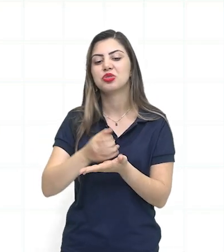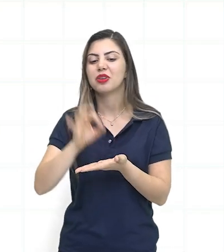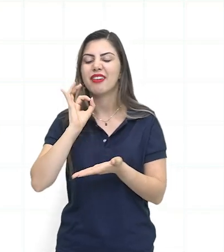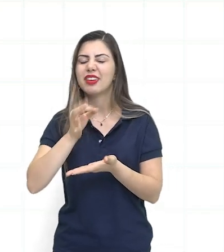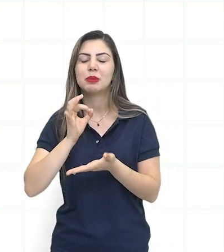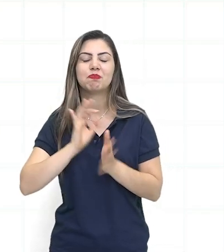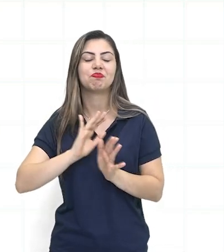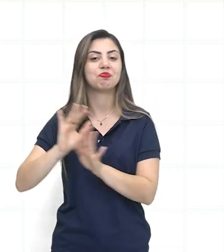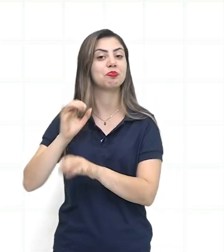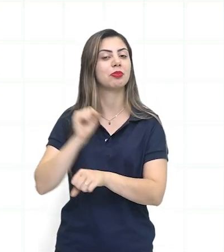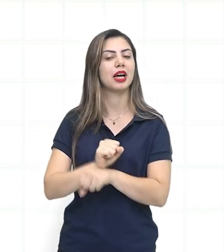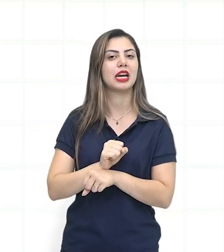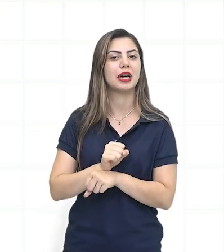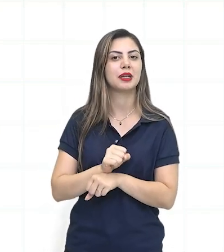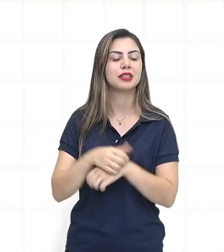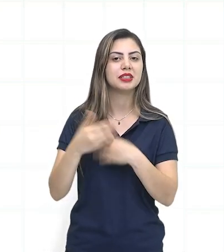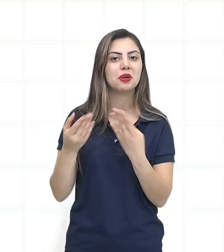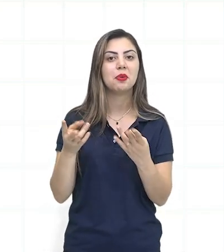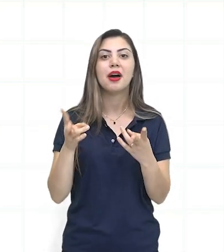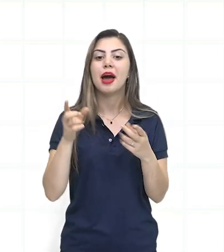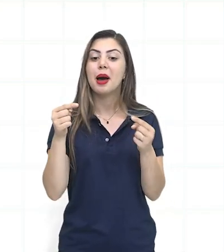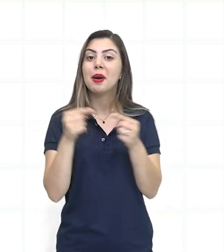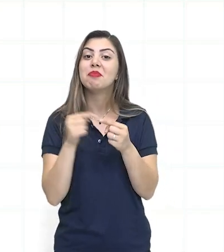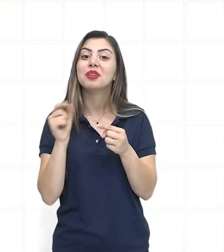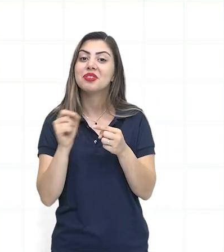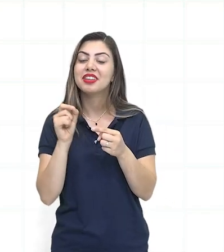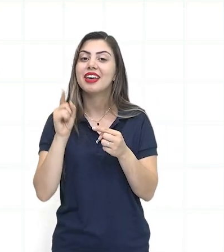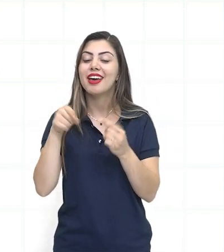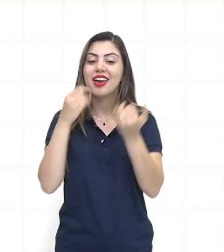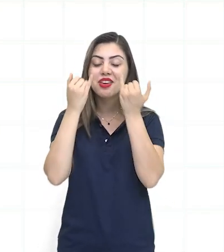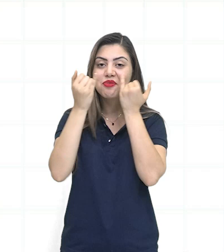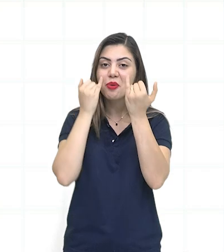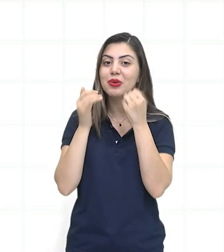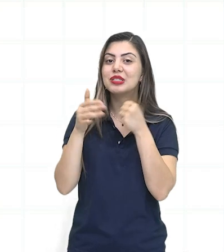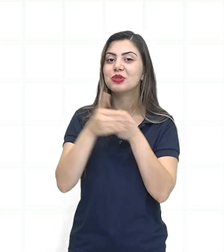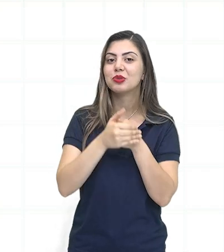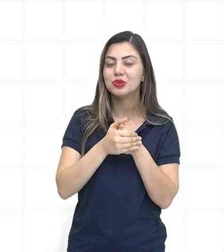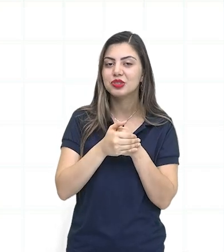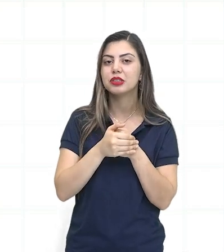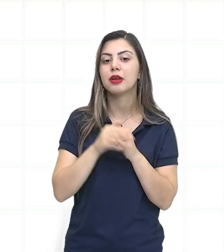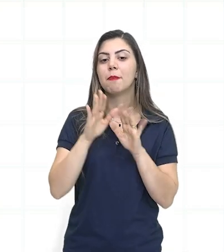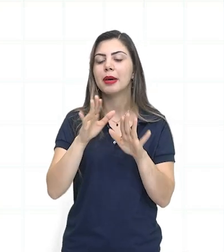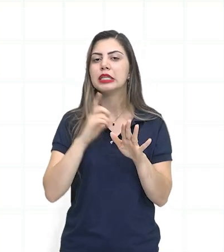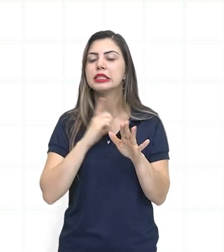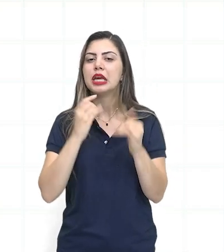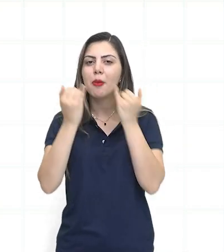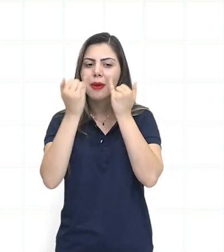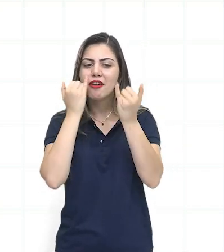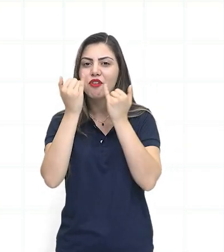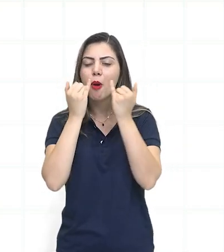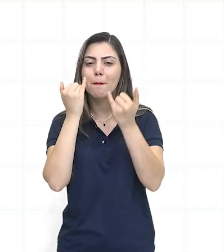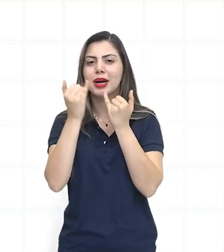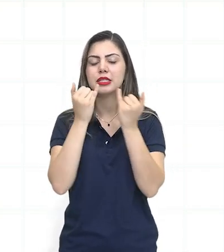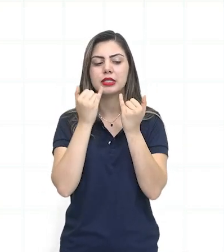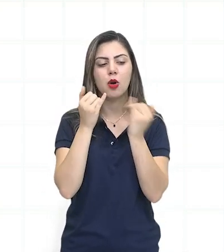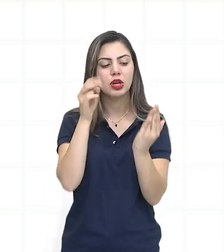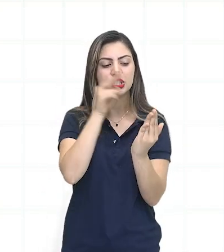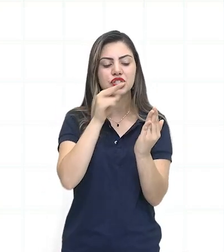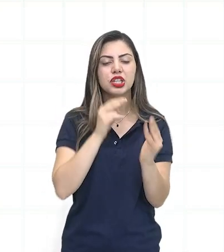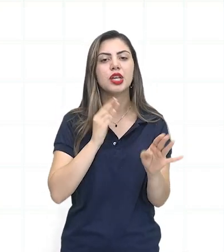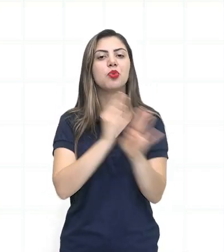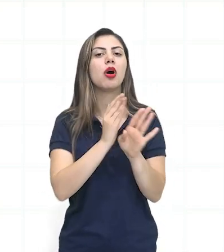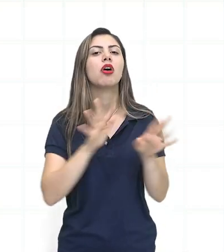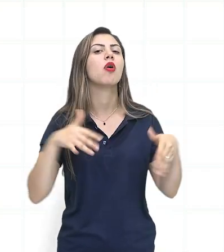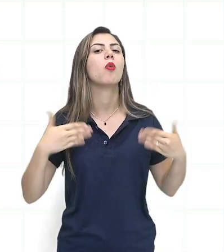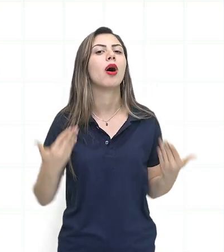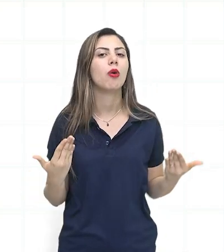a informação explícita, a informação que está clara, evidente, descrita com todas as letras